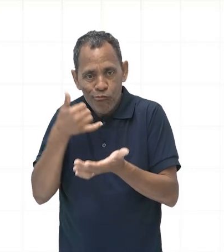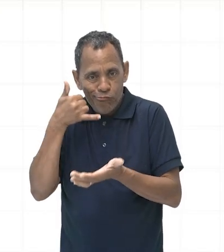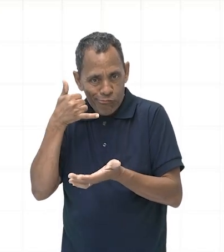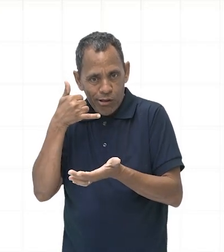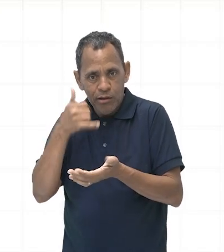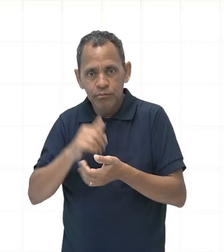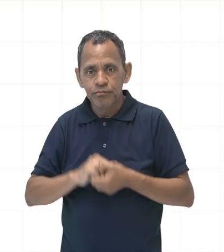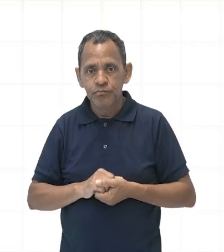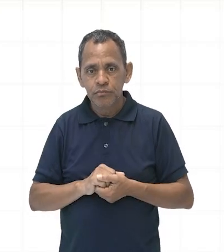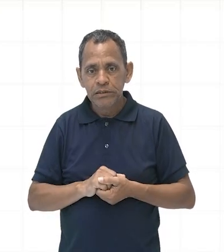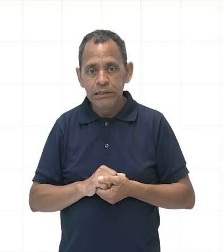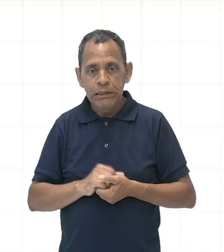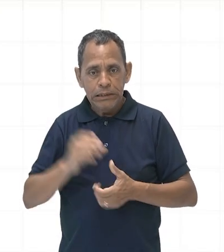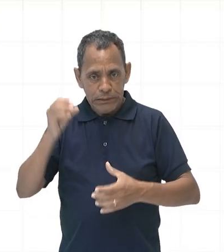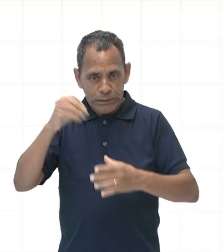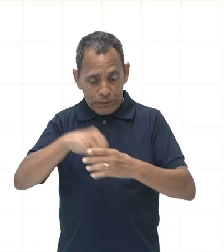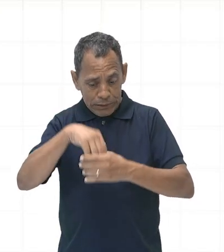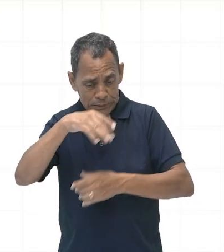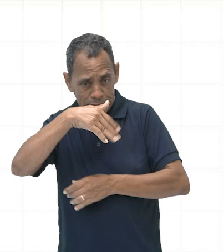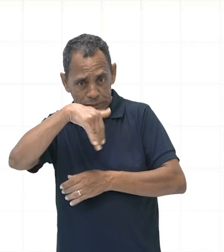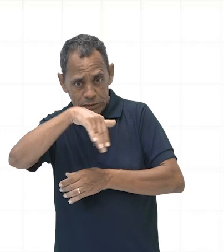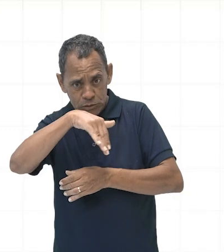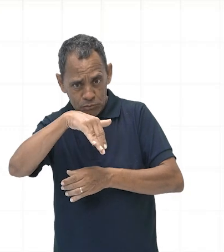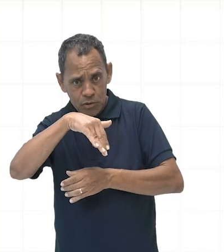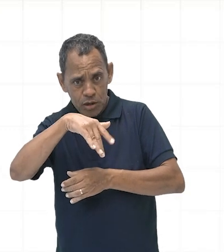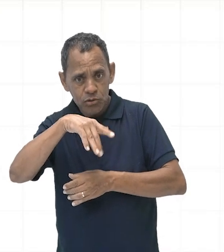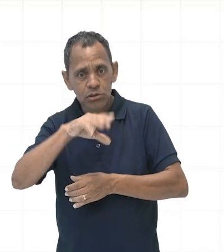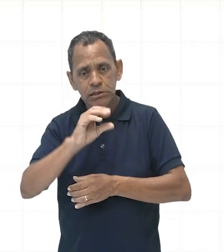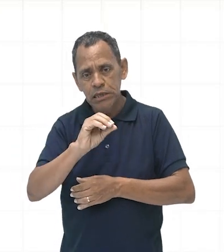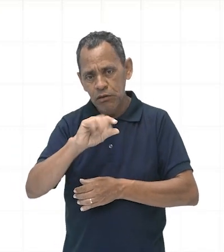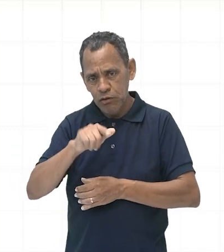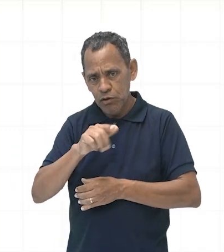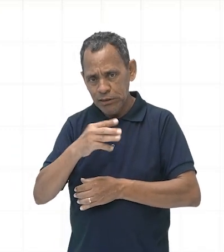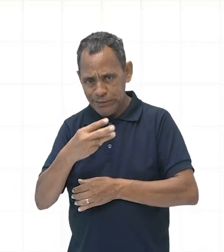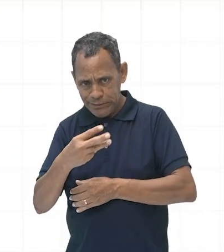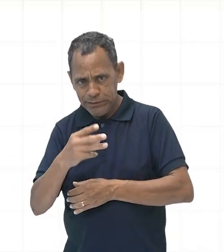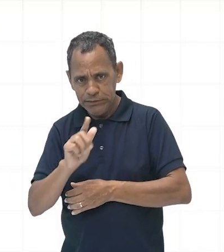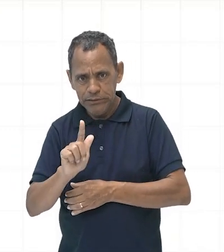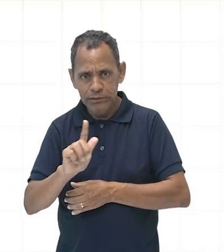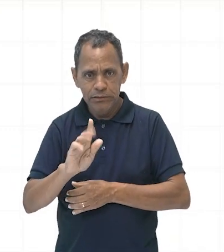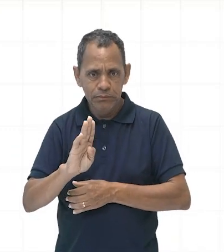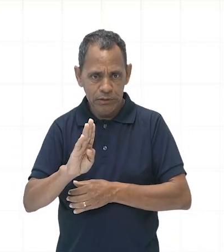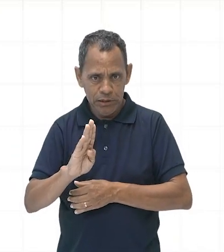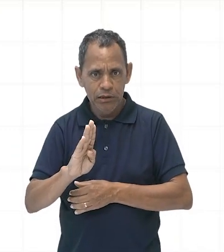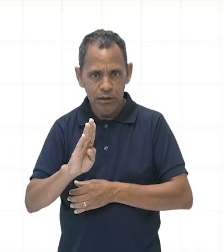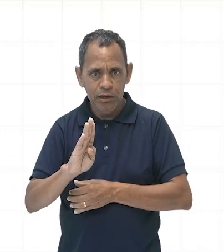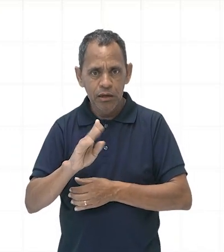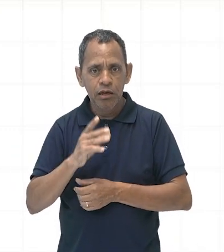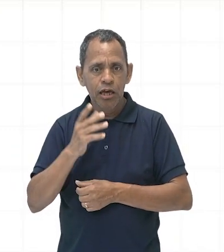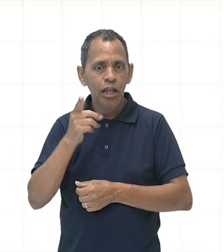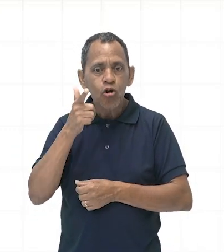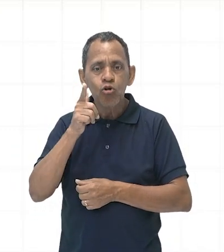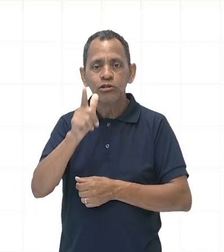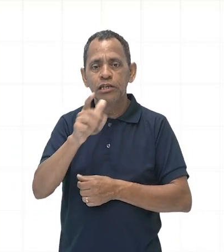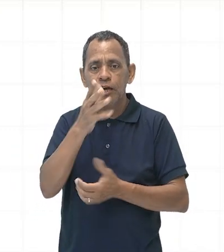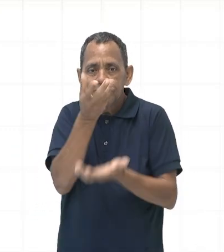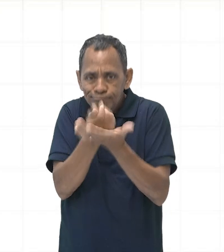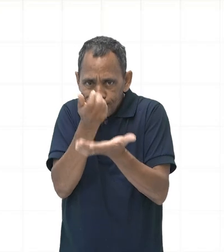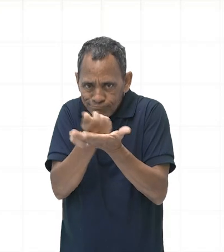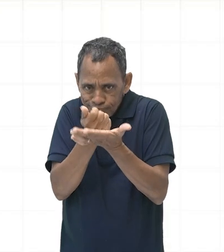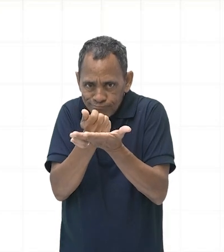aqui dentro desse espaço de 0,3 gigabytes vai caber